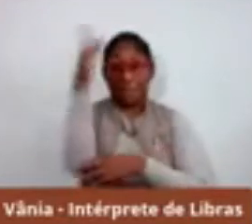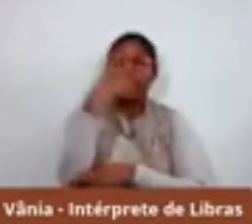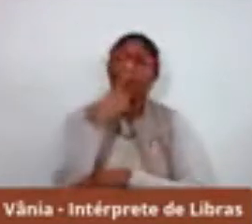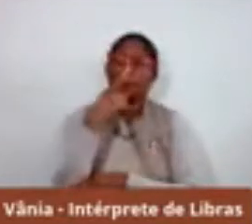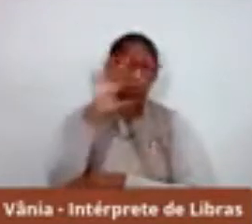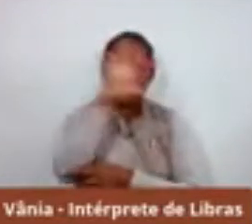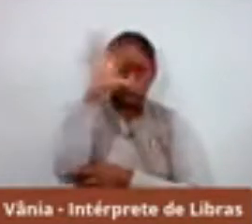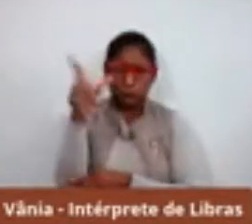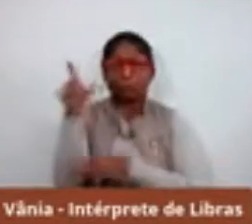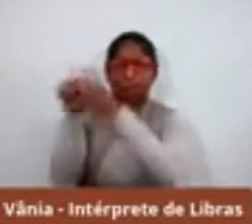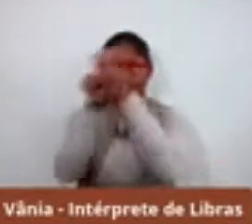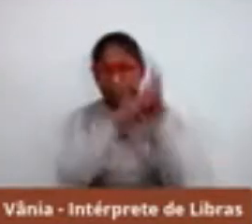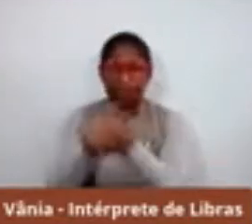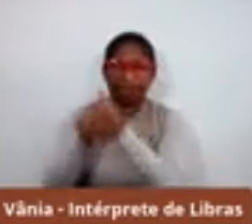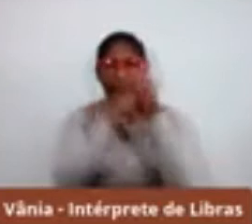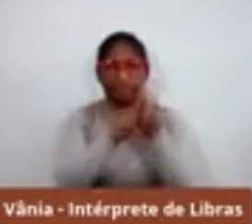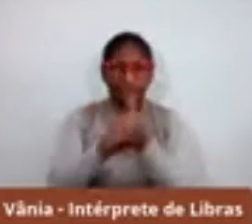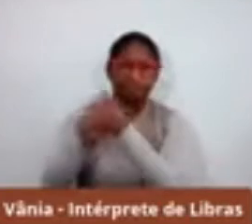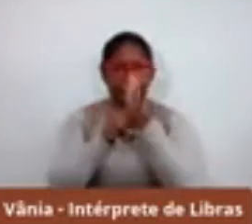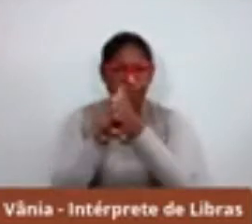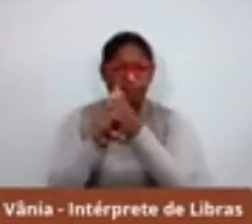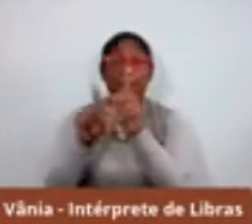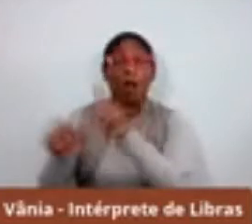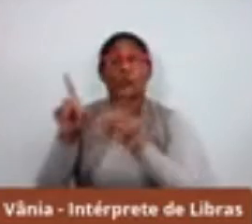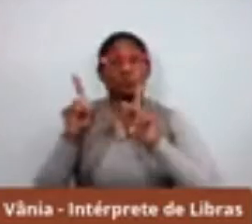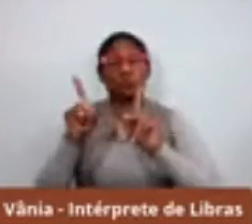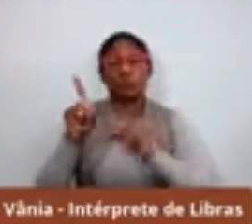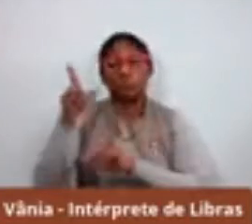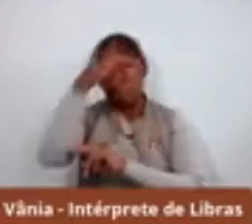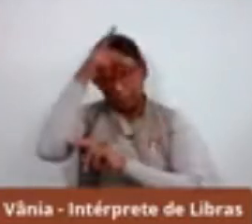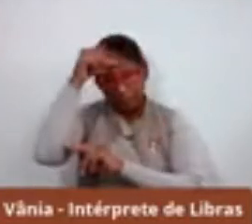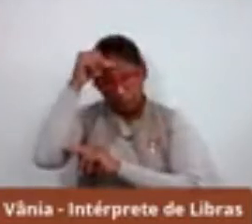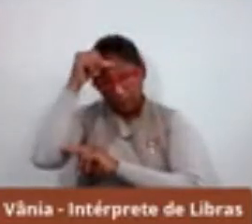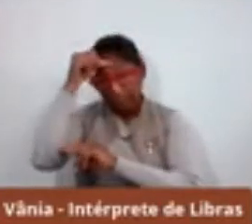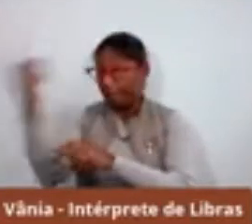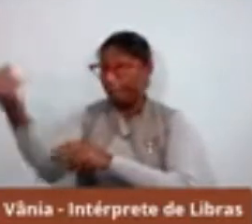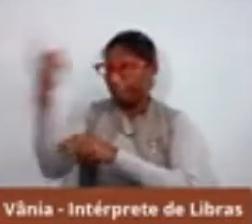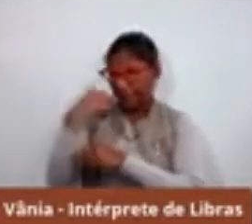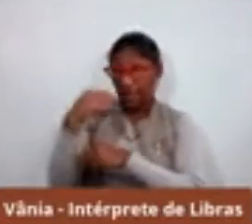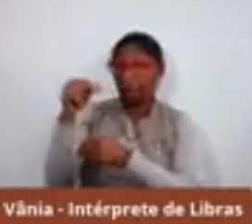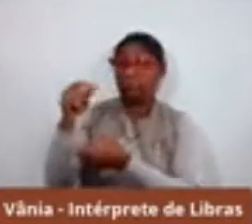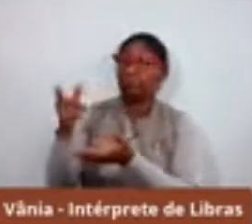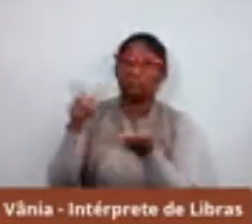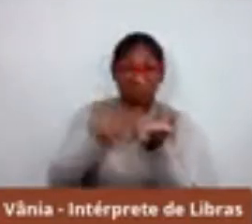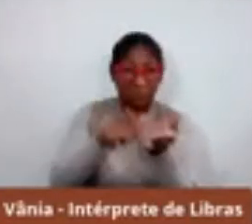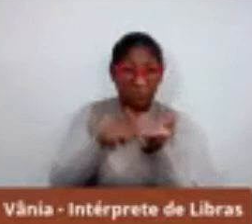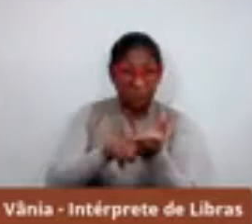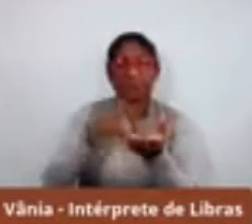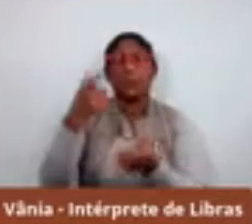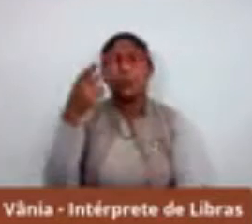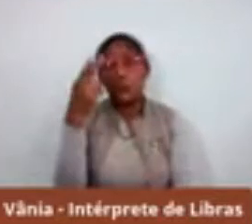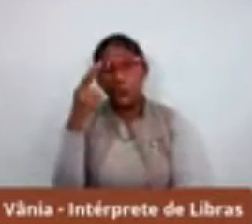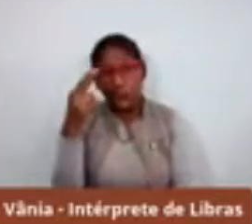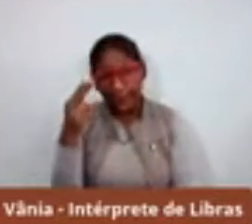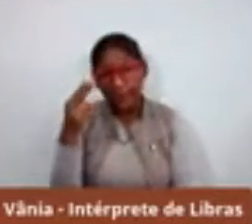nós analisamos os recursos das diversas regiões, e as regiões de Santa Maria, de Uruguaiana, Santo